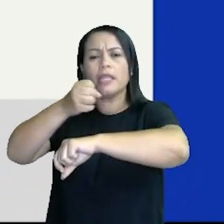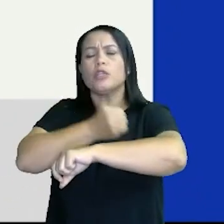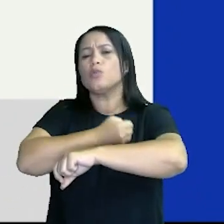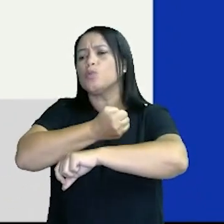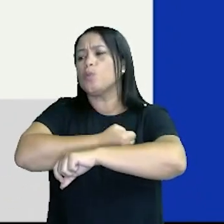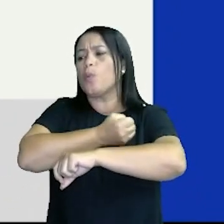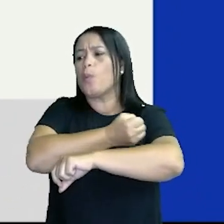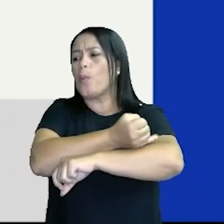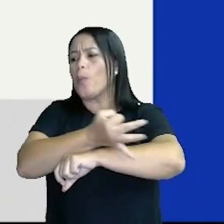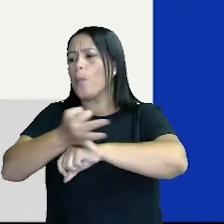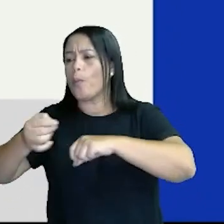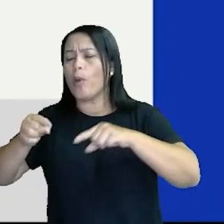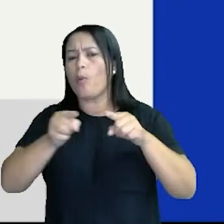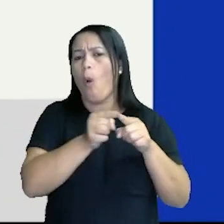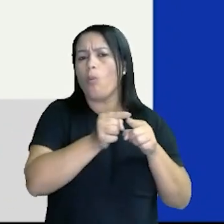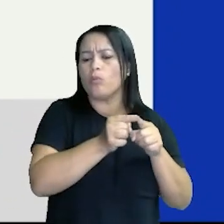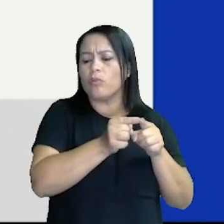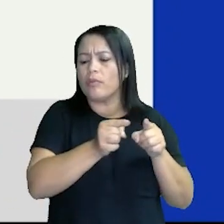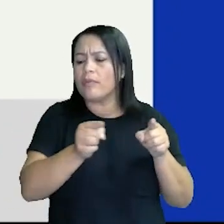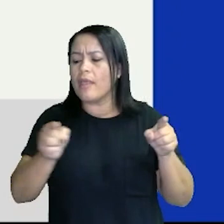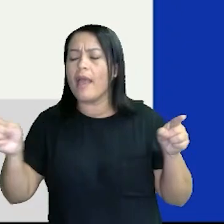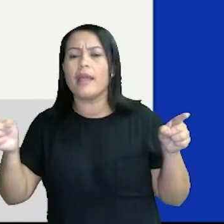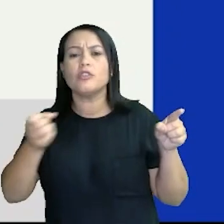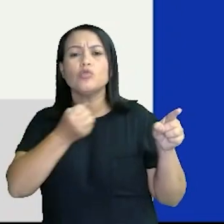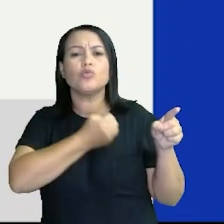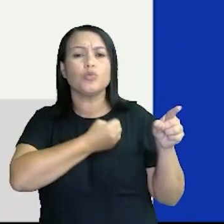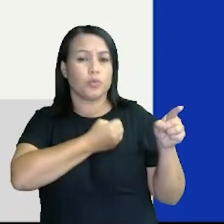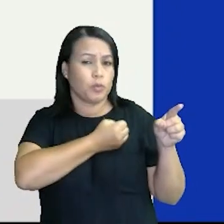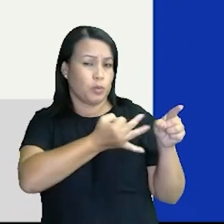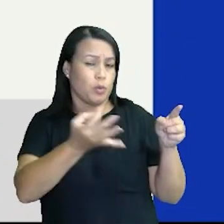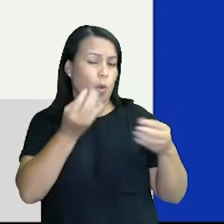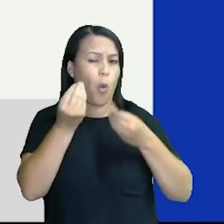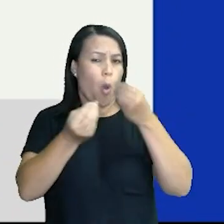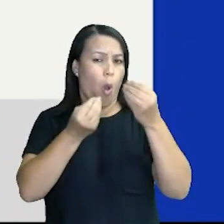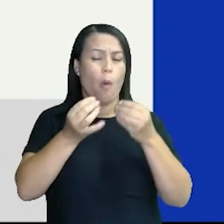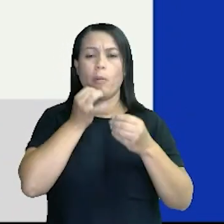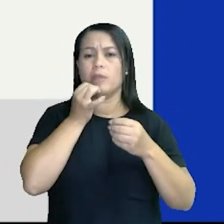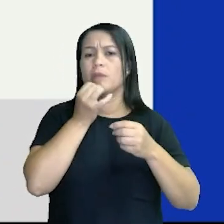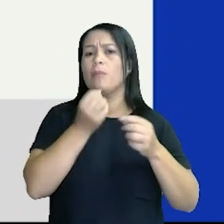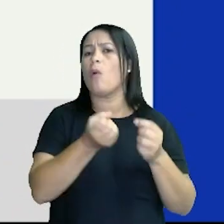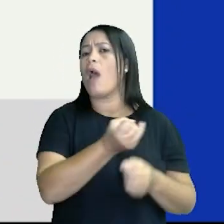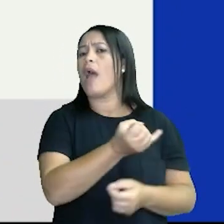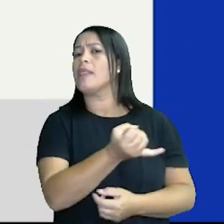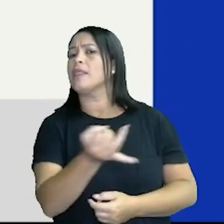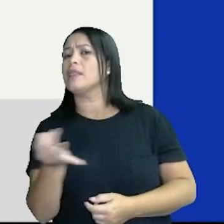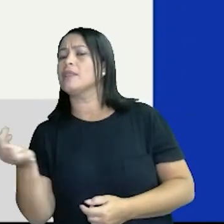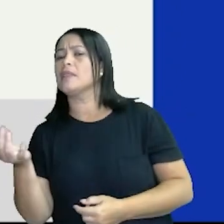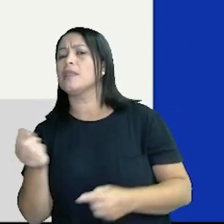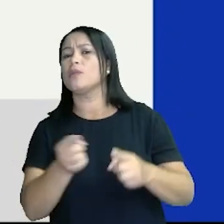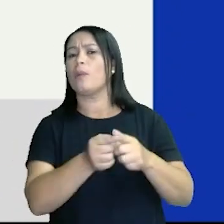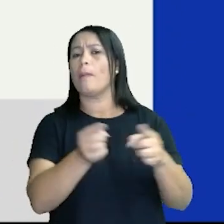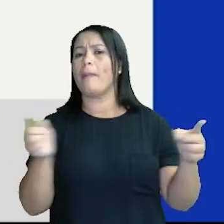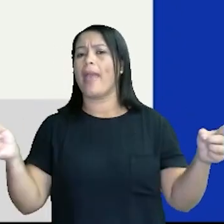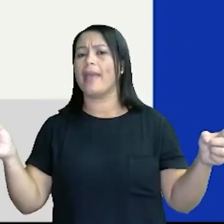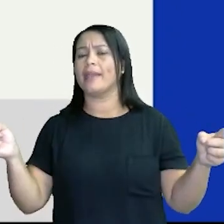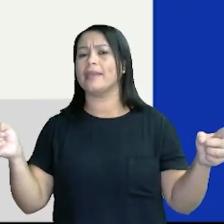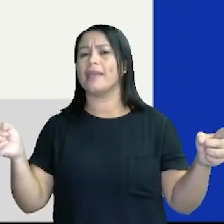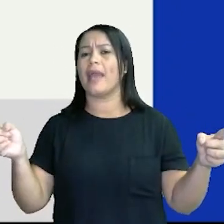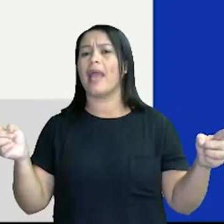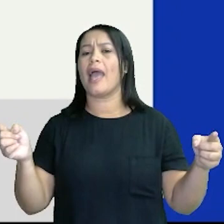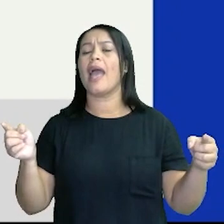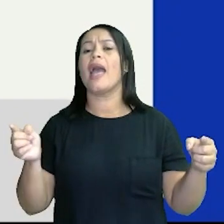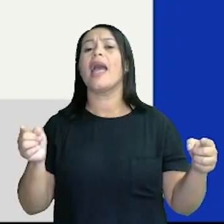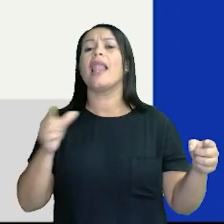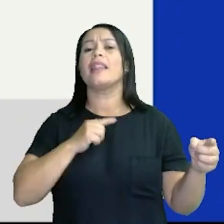numérica, vocês vão estudar mais na frente, na nossa reta numérica nós temos o seguinte. Essa reta numérica ela é dividida ao meio,